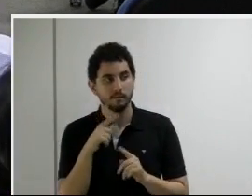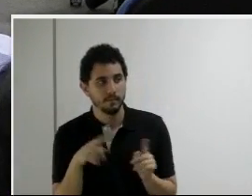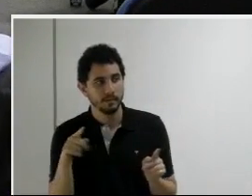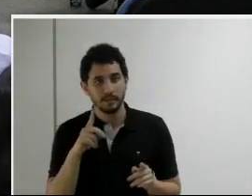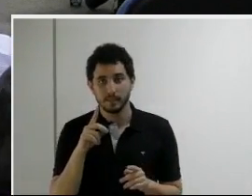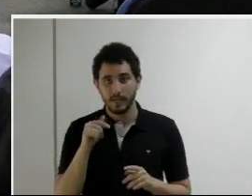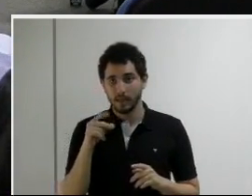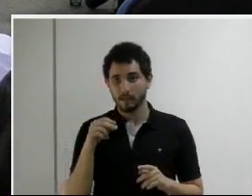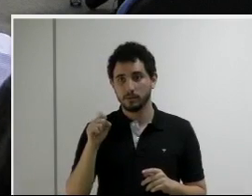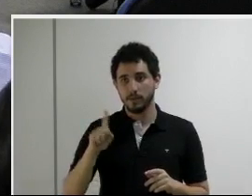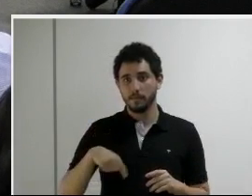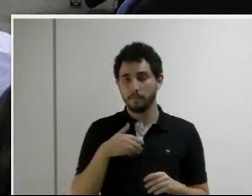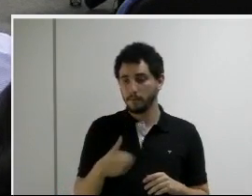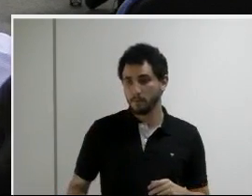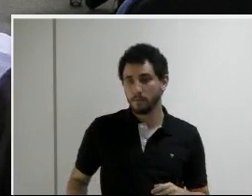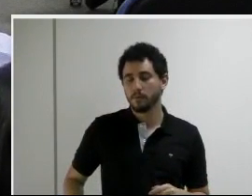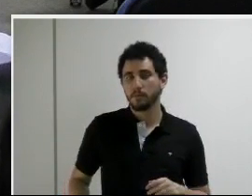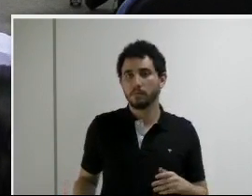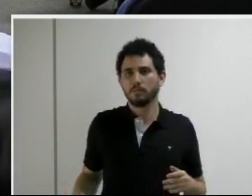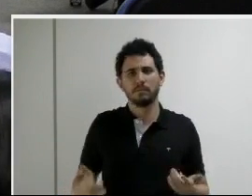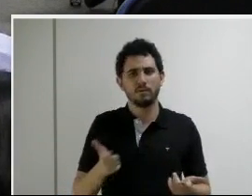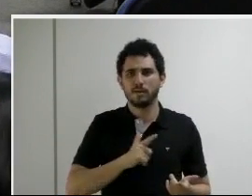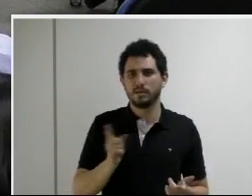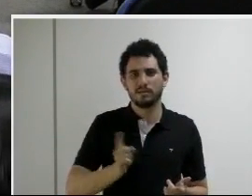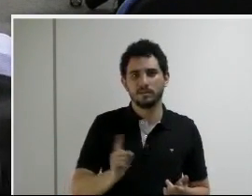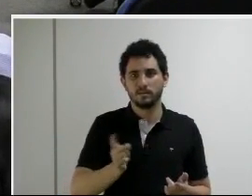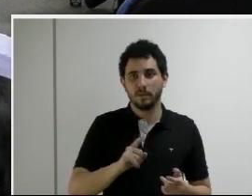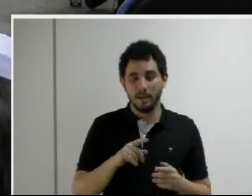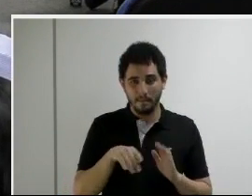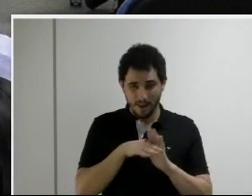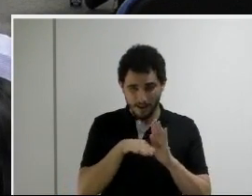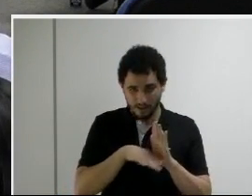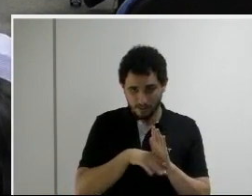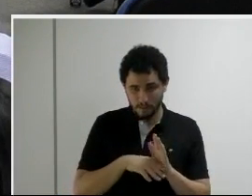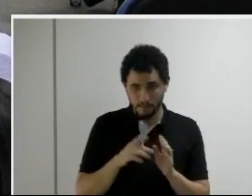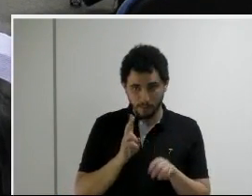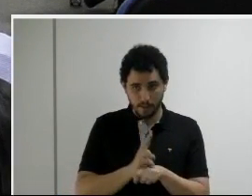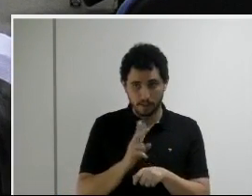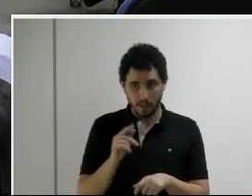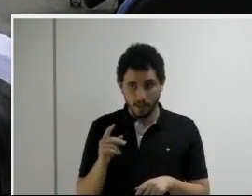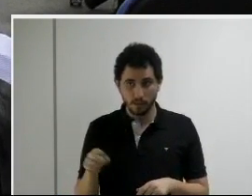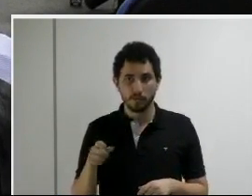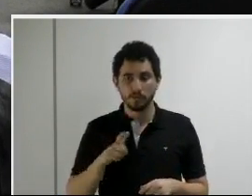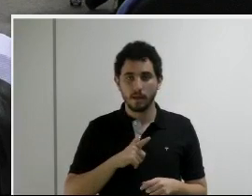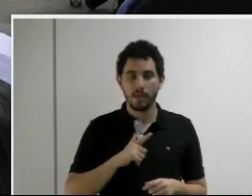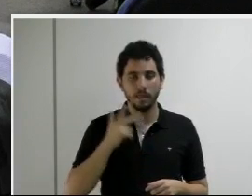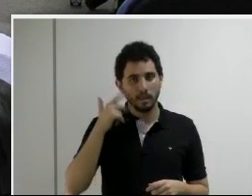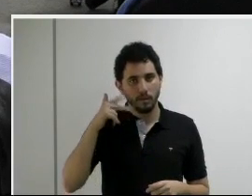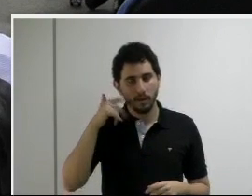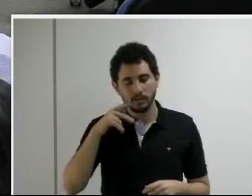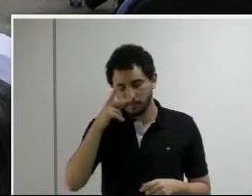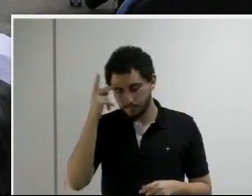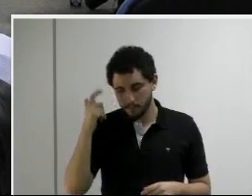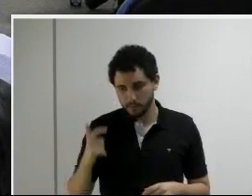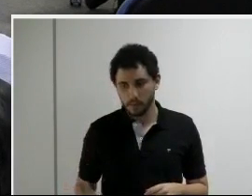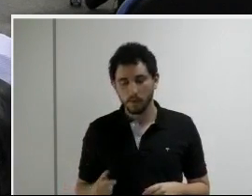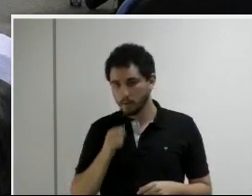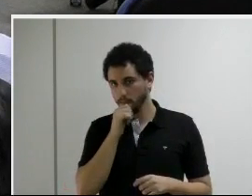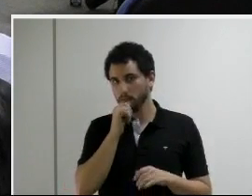são públicos, eu posso usar os dados que são públicos, isso não existe. Num paradigma de proteção de dados, os dados têm natureza pessoal, ainda que